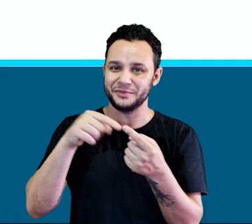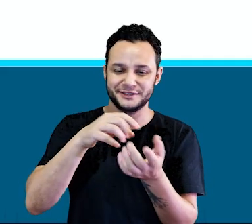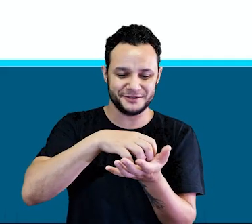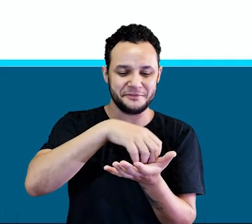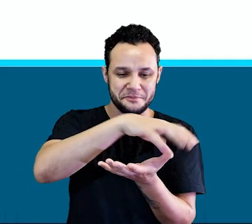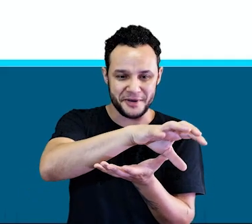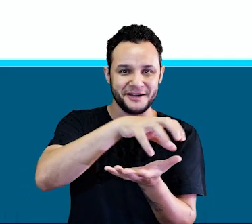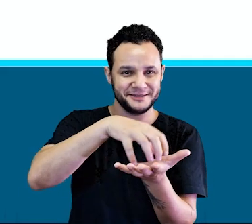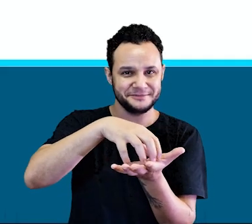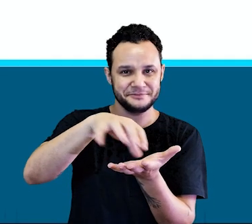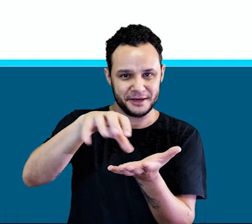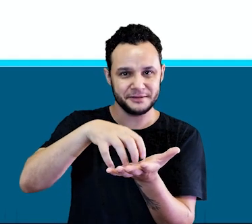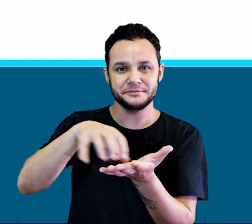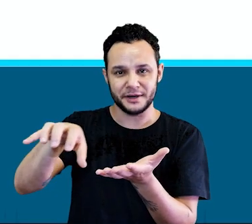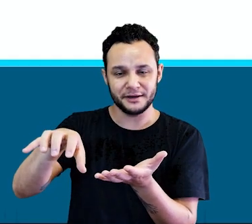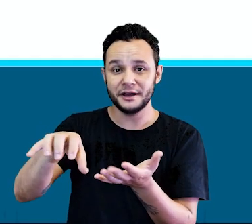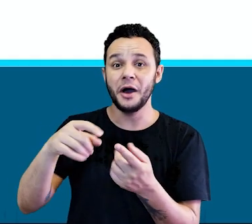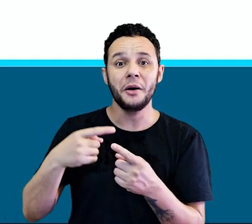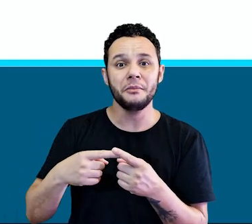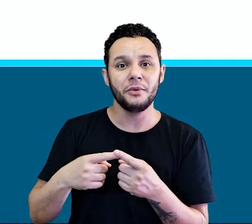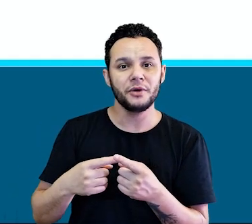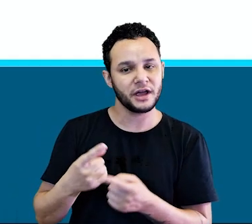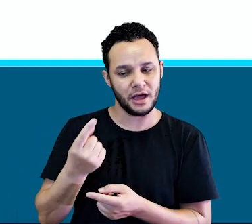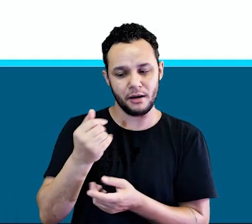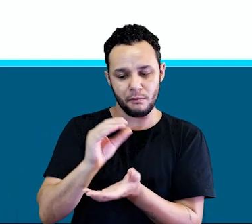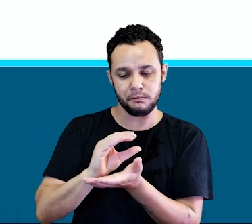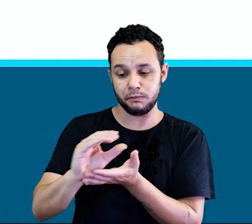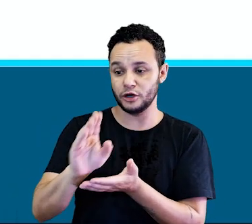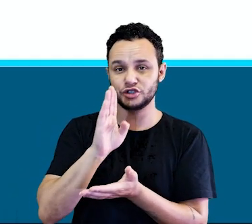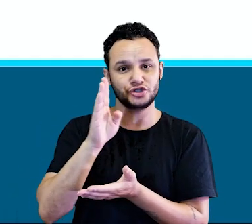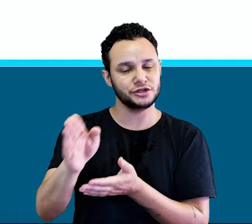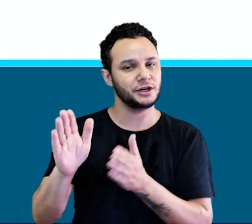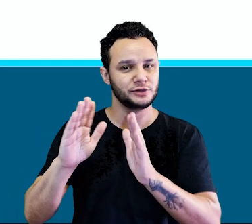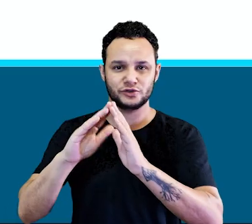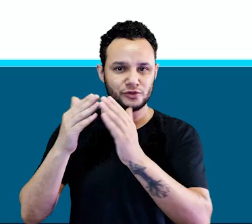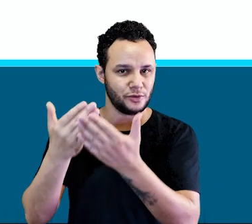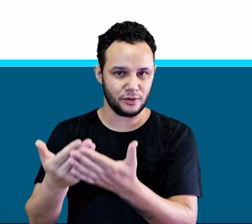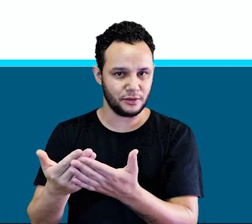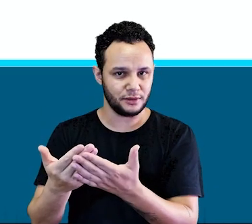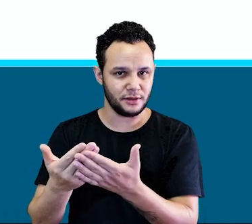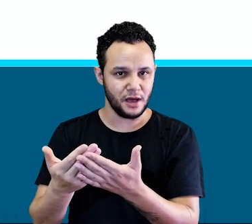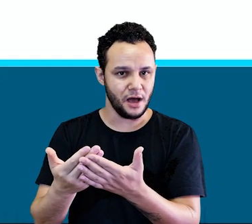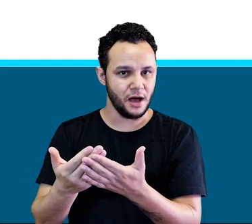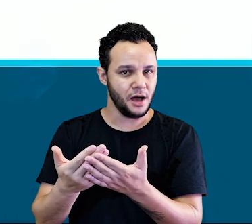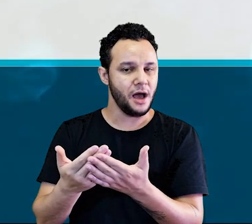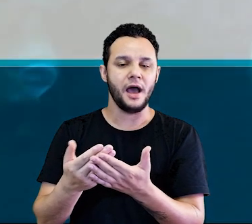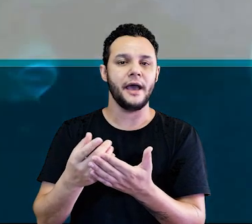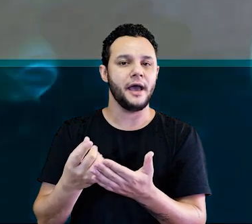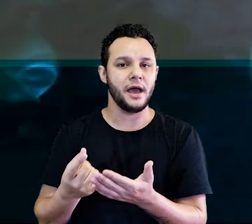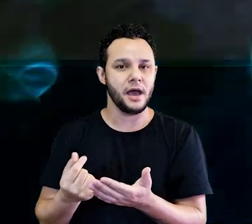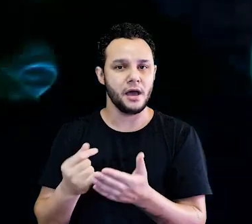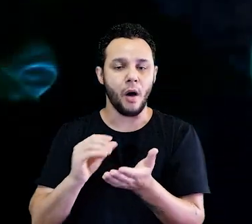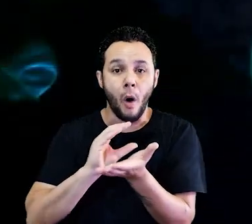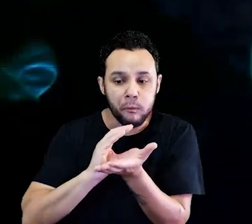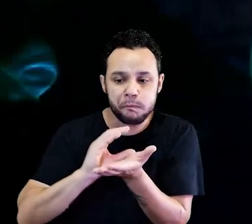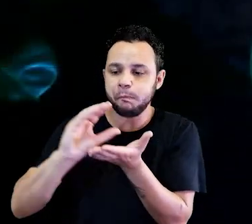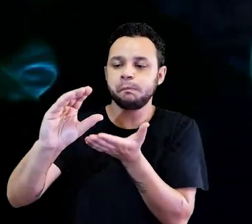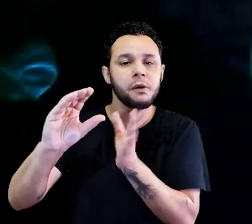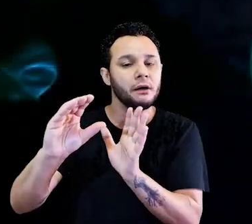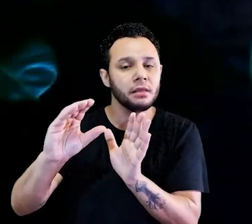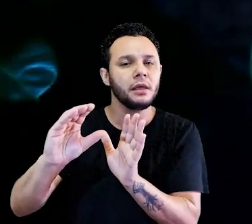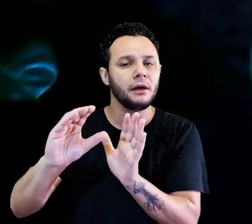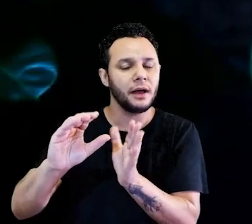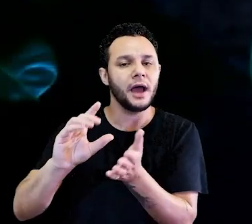dessa descentralização, que é esse recurso que vai chegar lá diretamente na escola, né? Não é um recurso muito alto, como